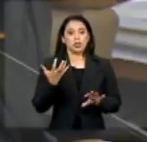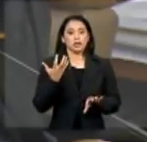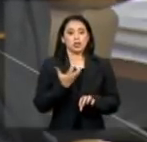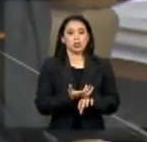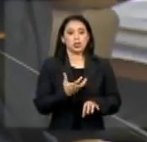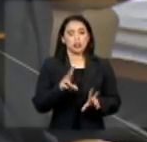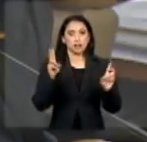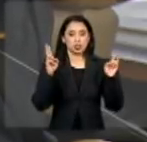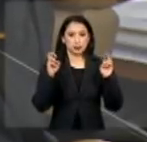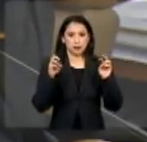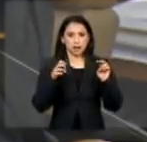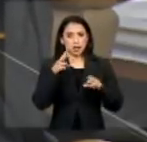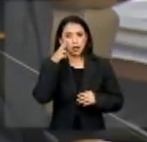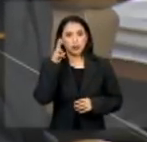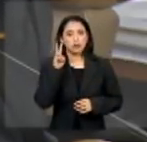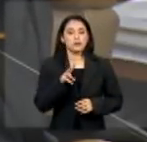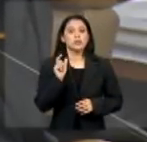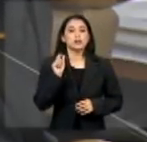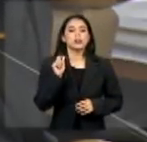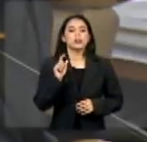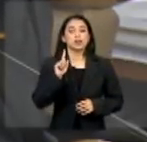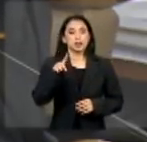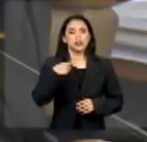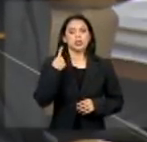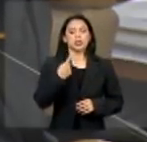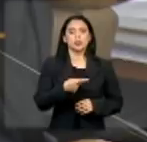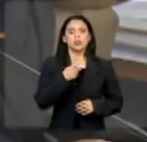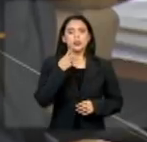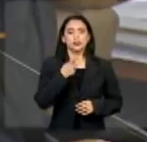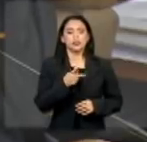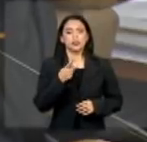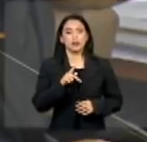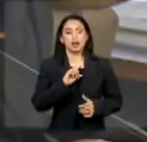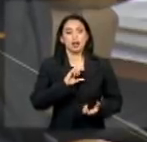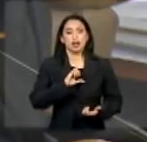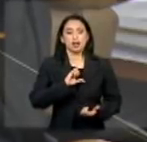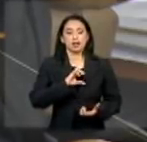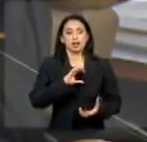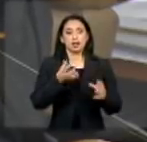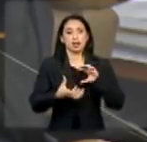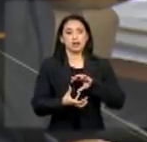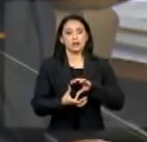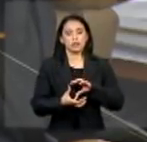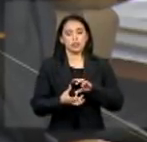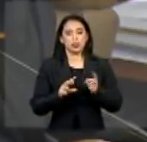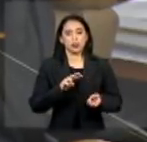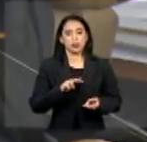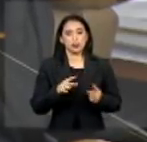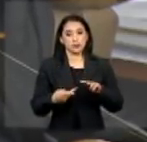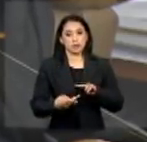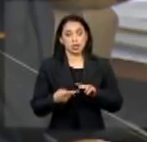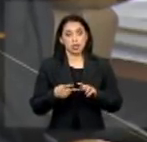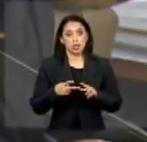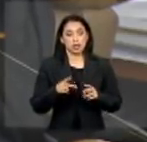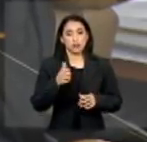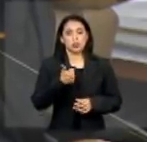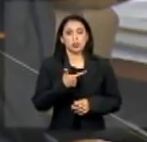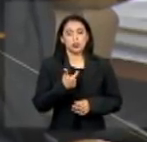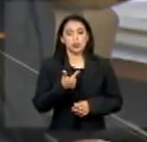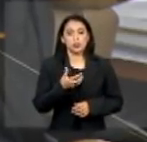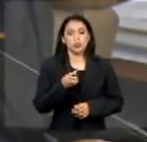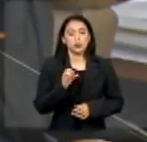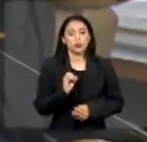observo que após a mencionada reforma processual de 2008 as alegações